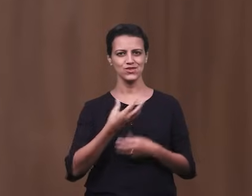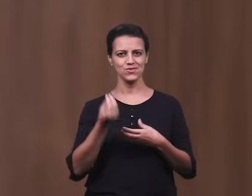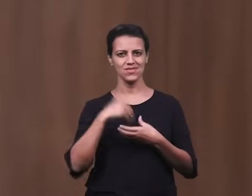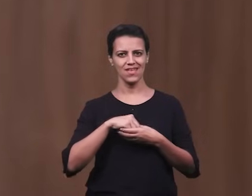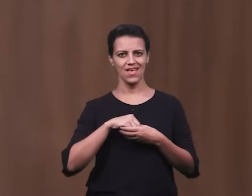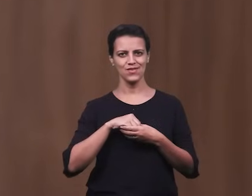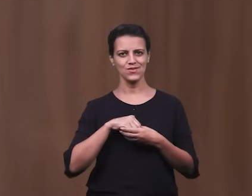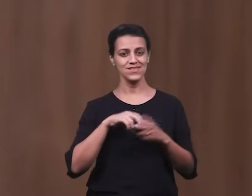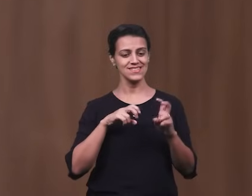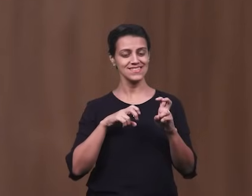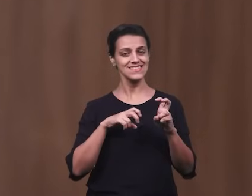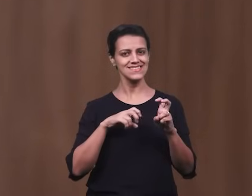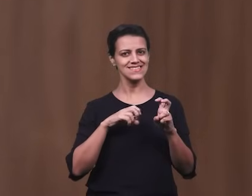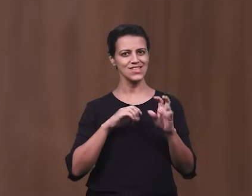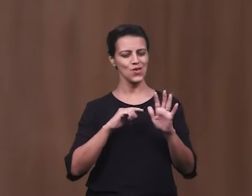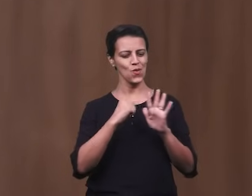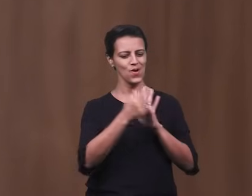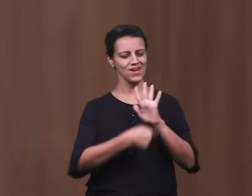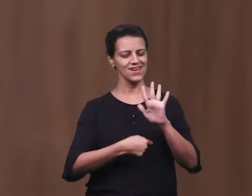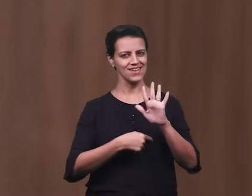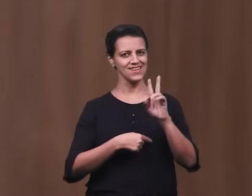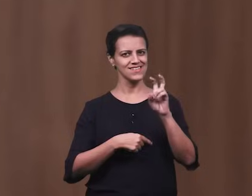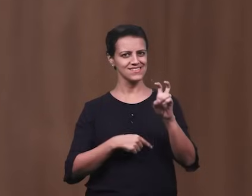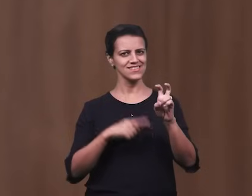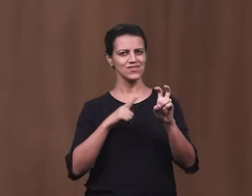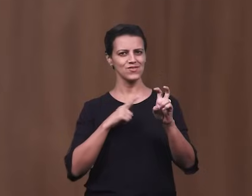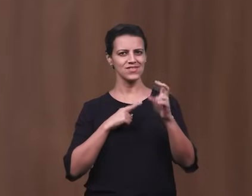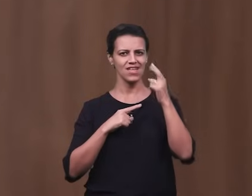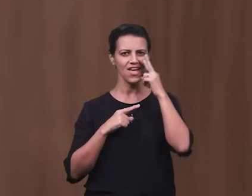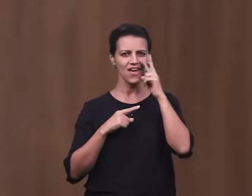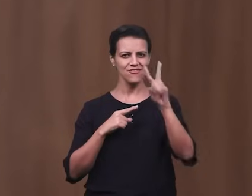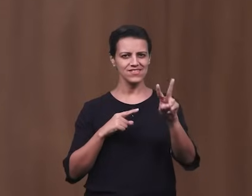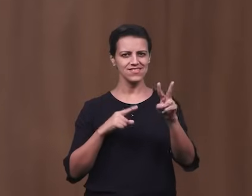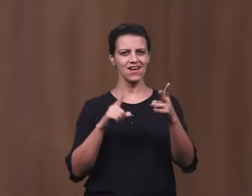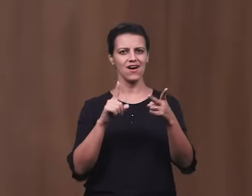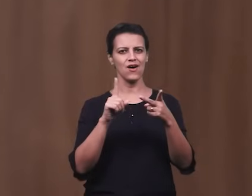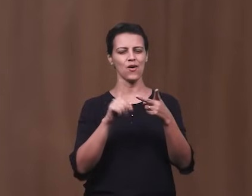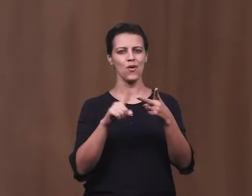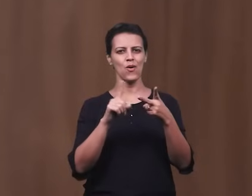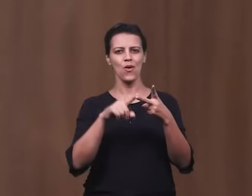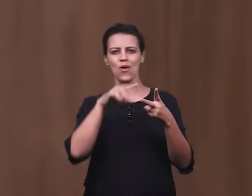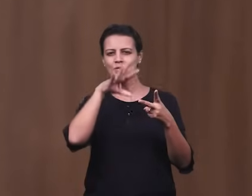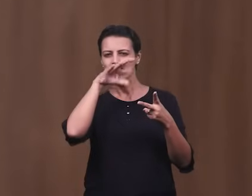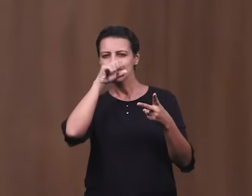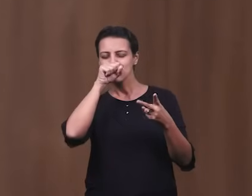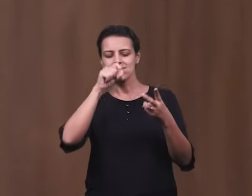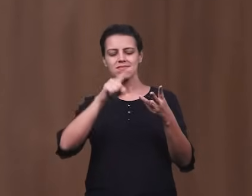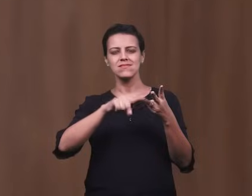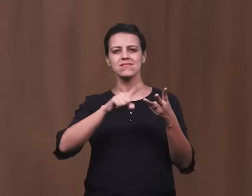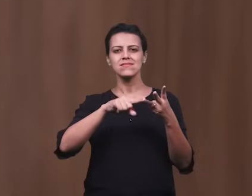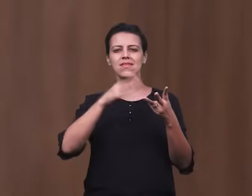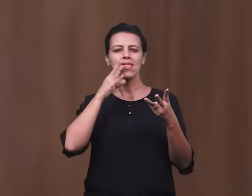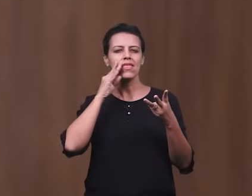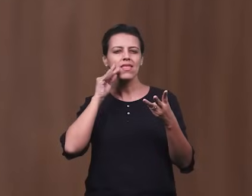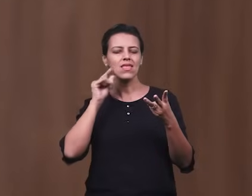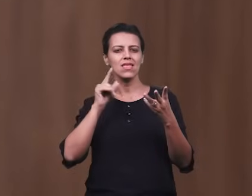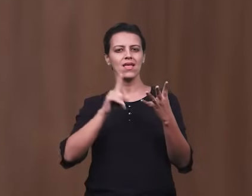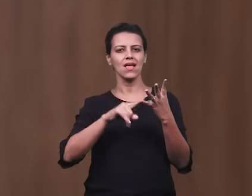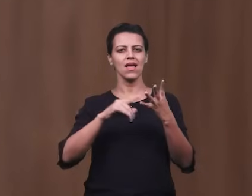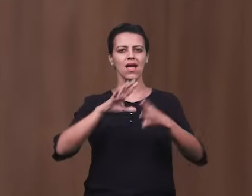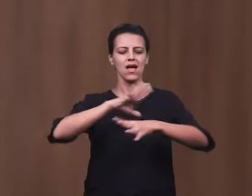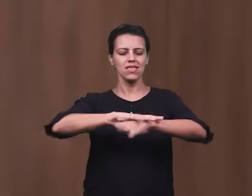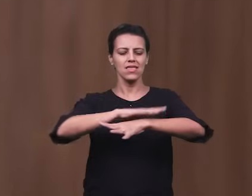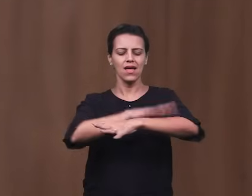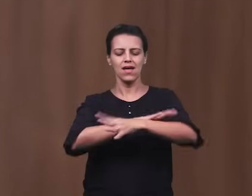como os 5 sentidos do corpo humano: a visão, o olfato, o paladar, o tato, a